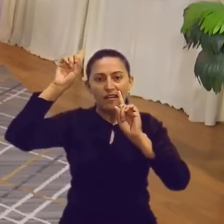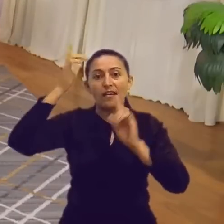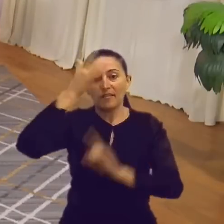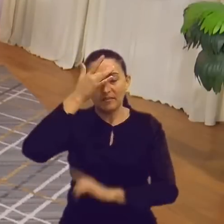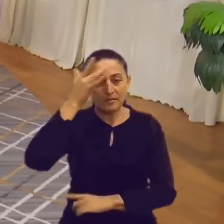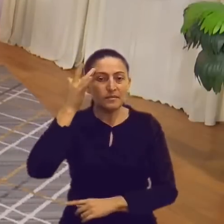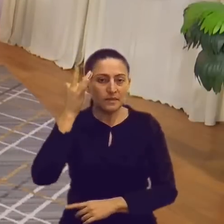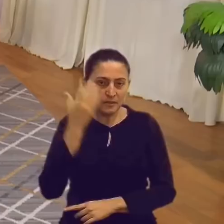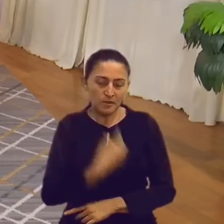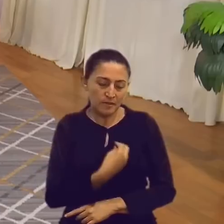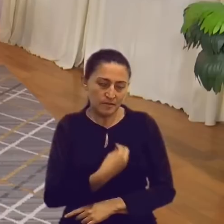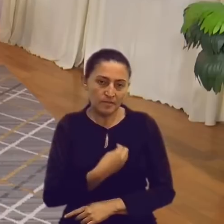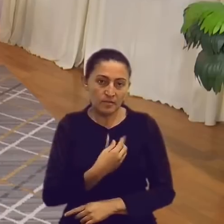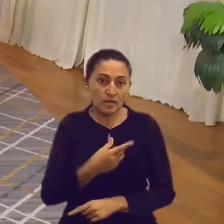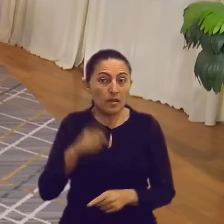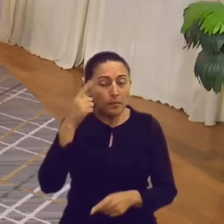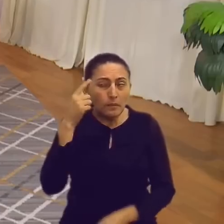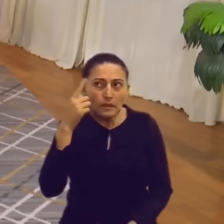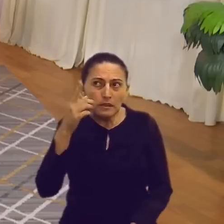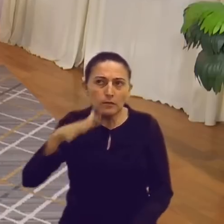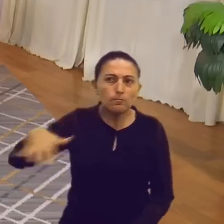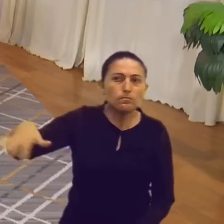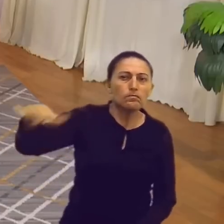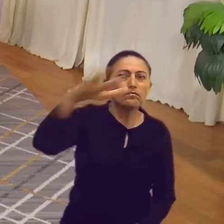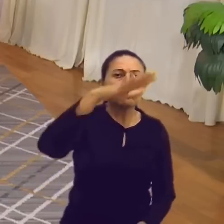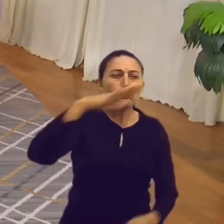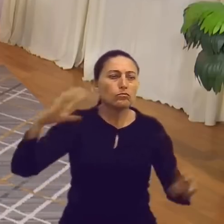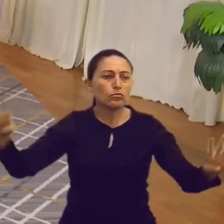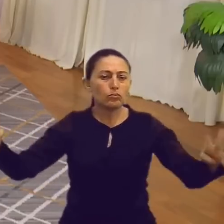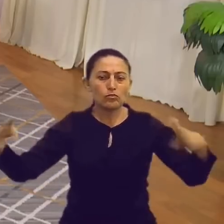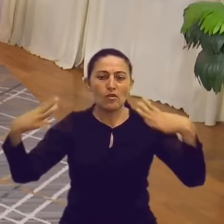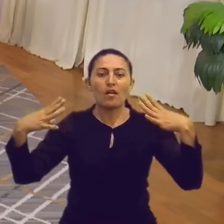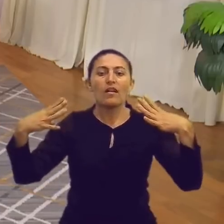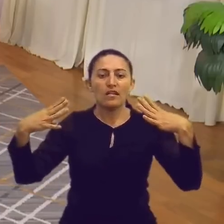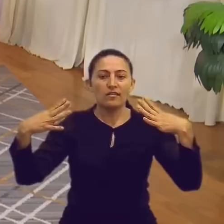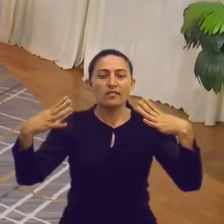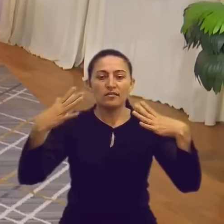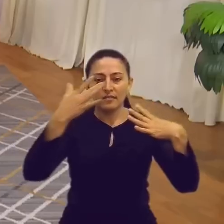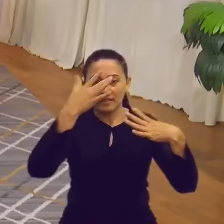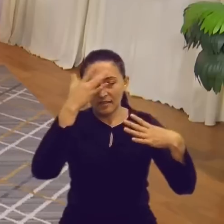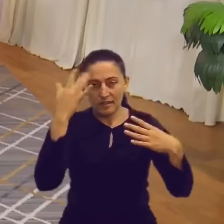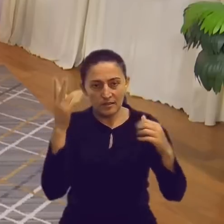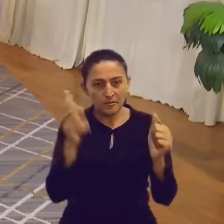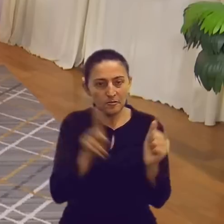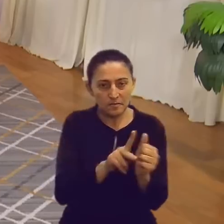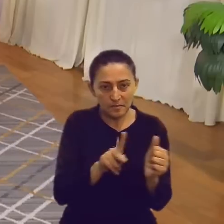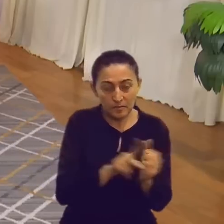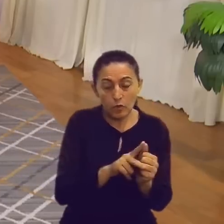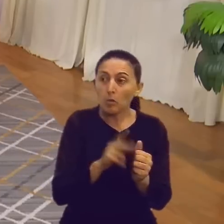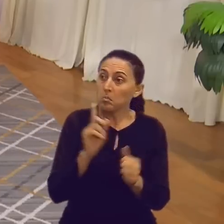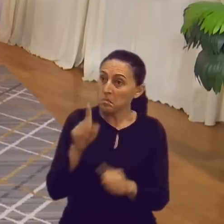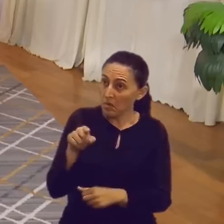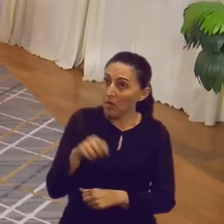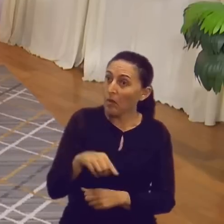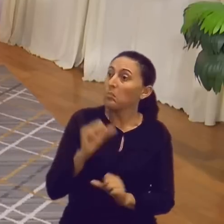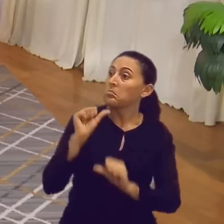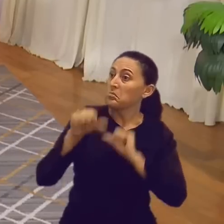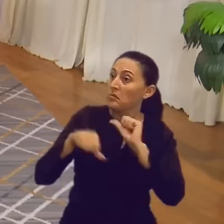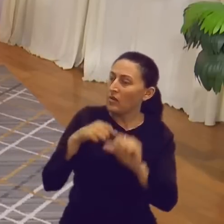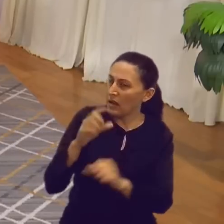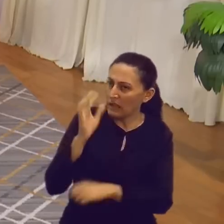outras pessoas veriam a Pedro. Como mudou? Será você